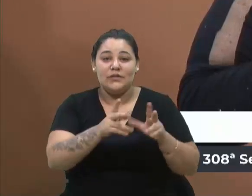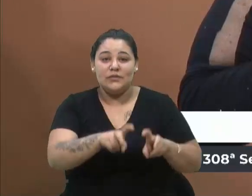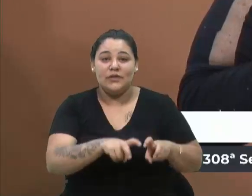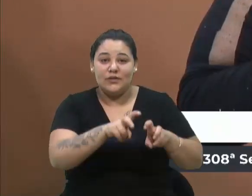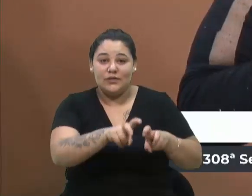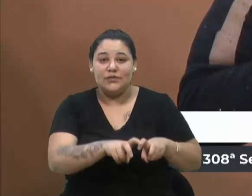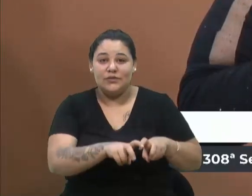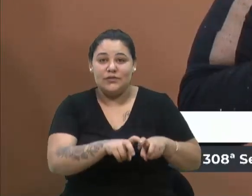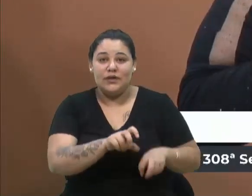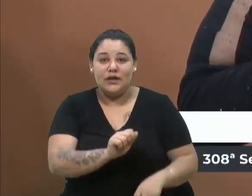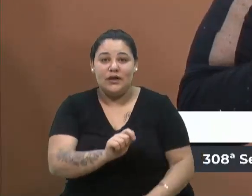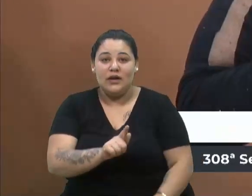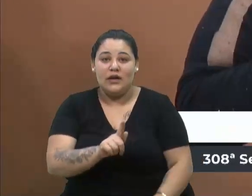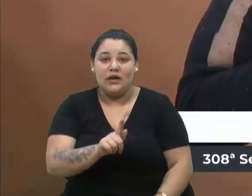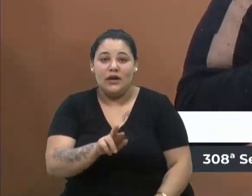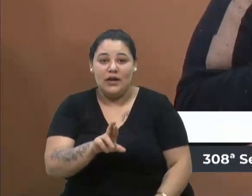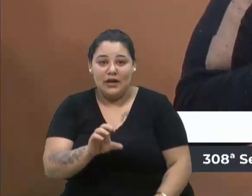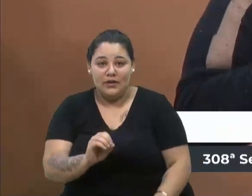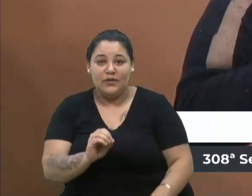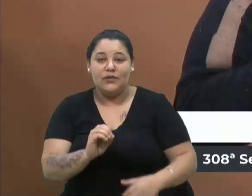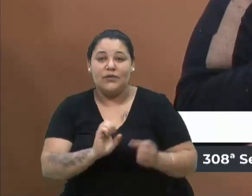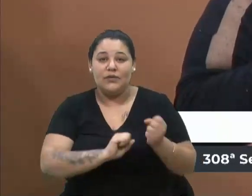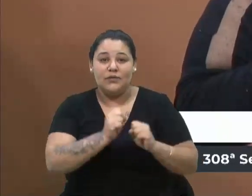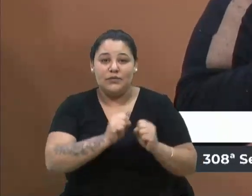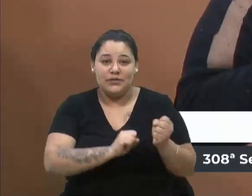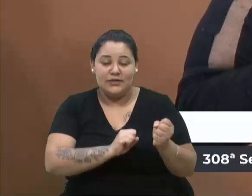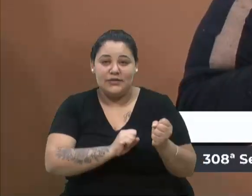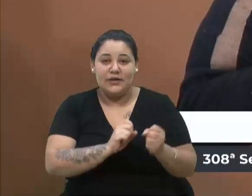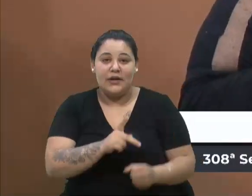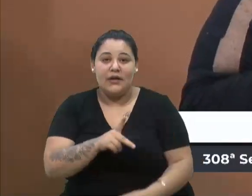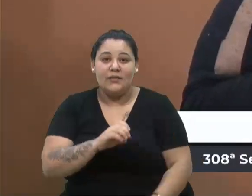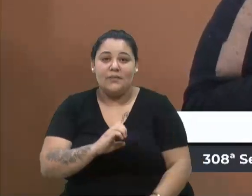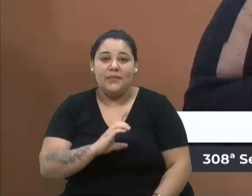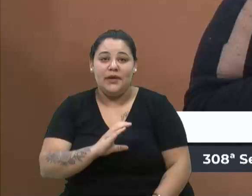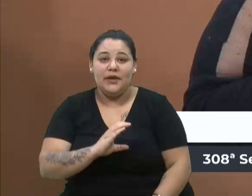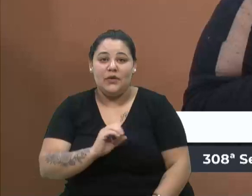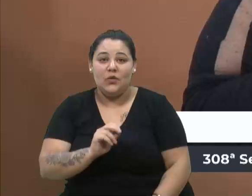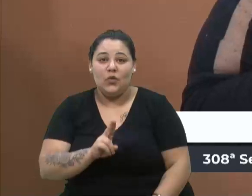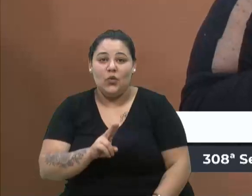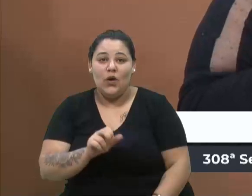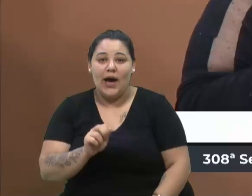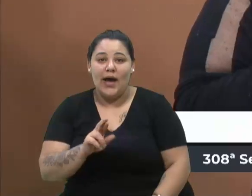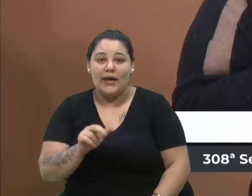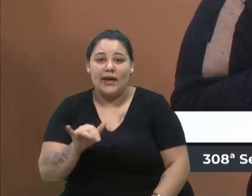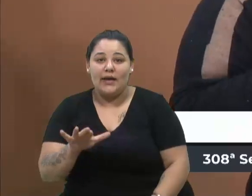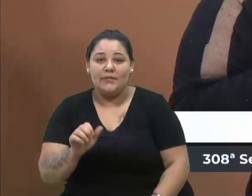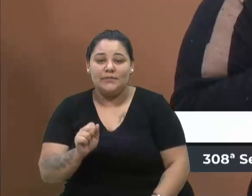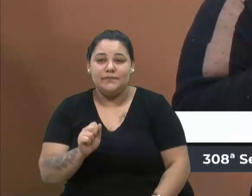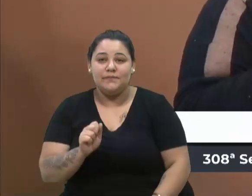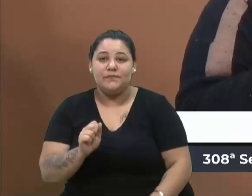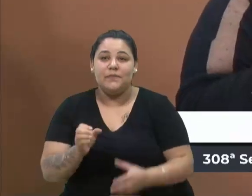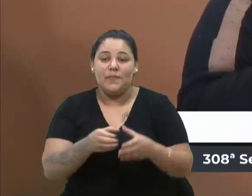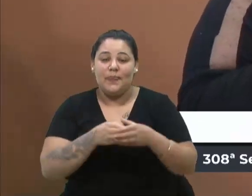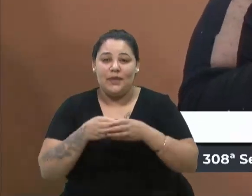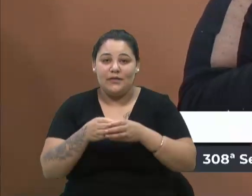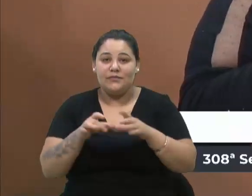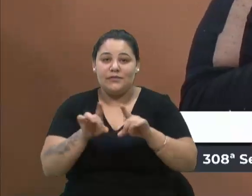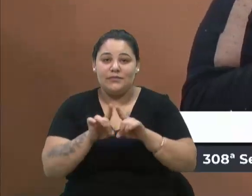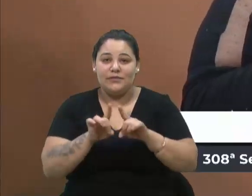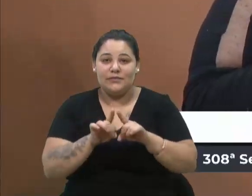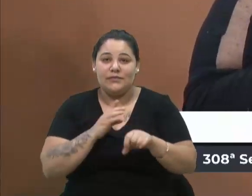Agro indústria pecuária cooperativismo composta pelos vereadores